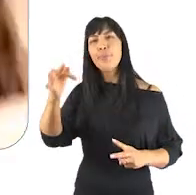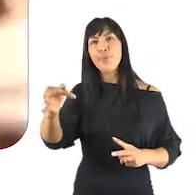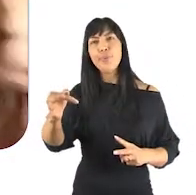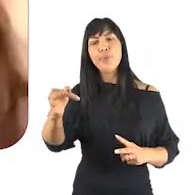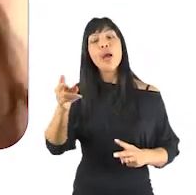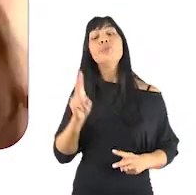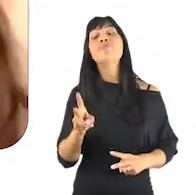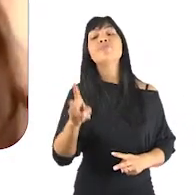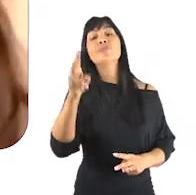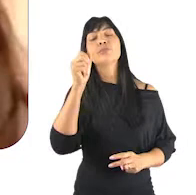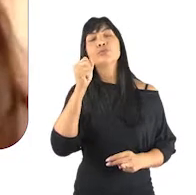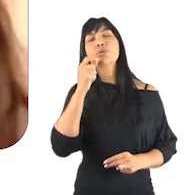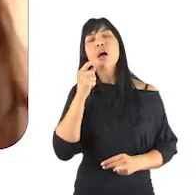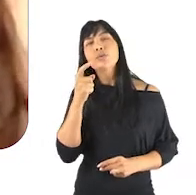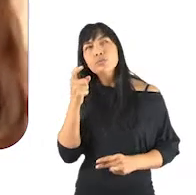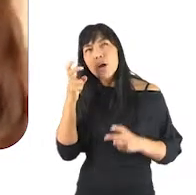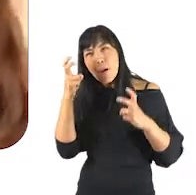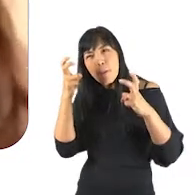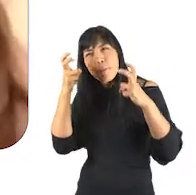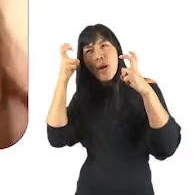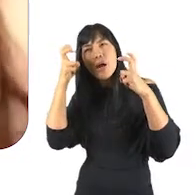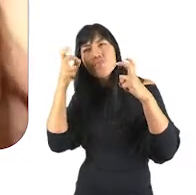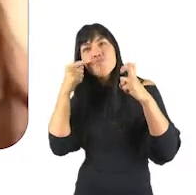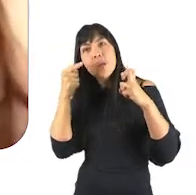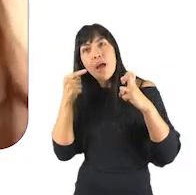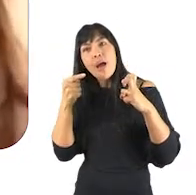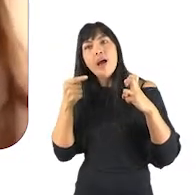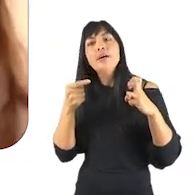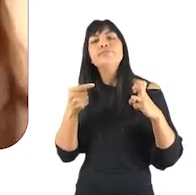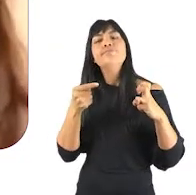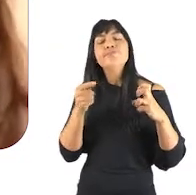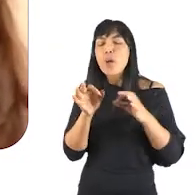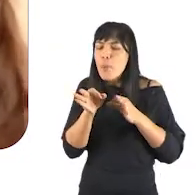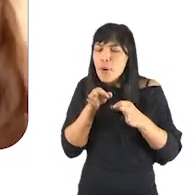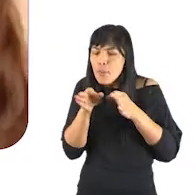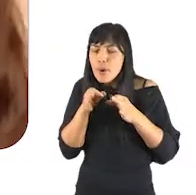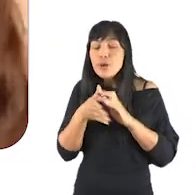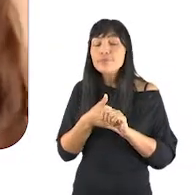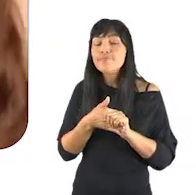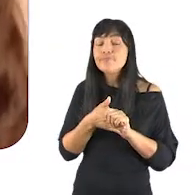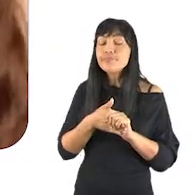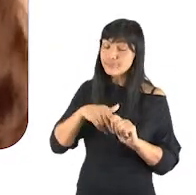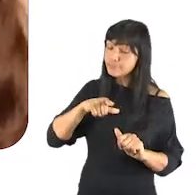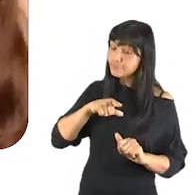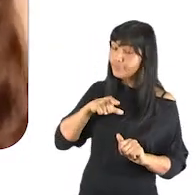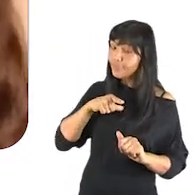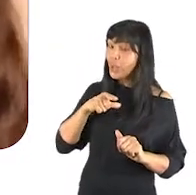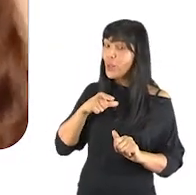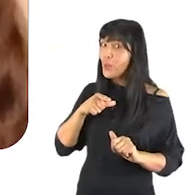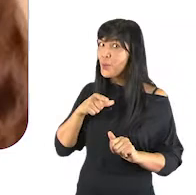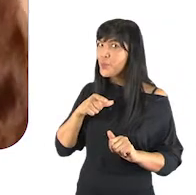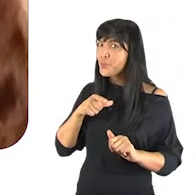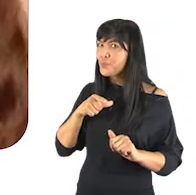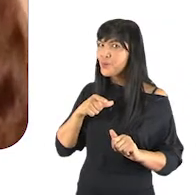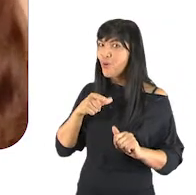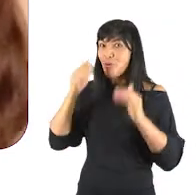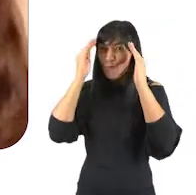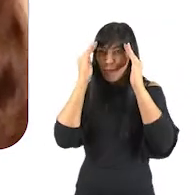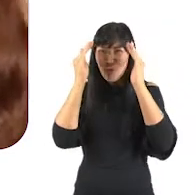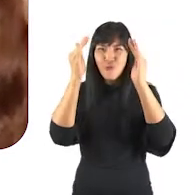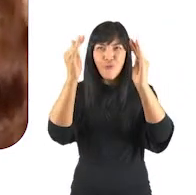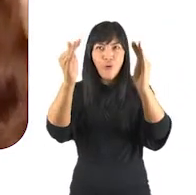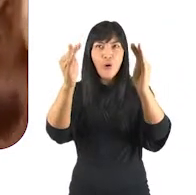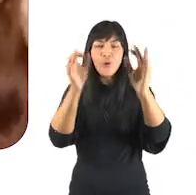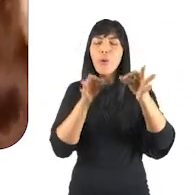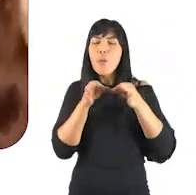e continuar, então, numa perspectiva de perenidade da organização, né? Levando ela a se tornar o que a gente chama